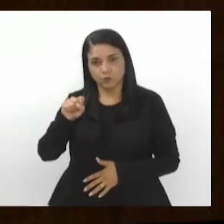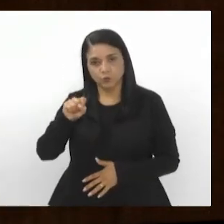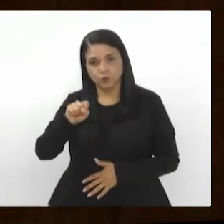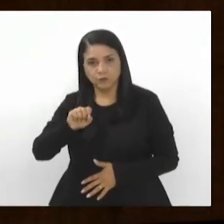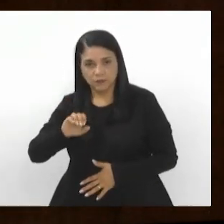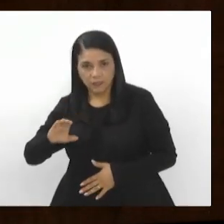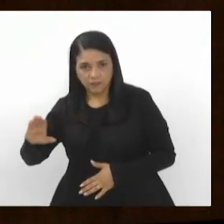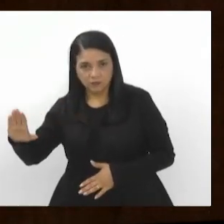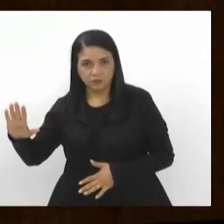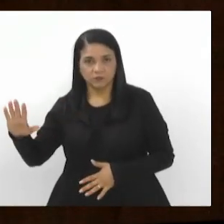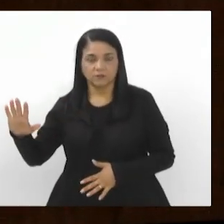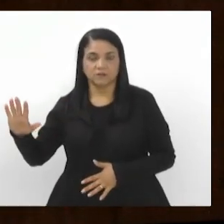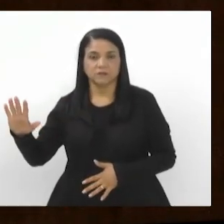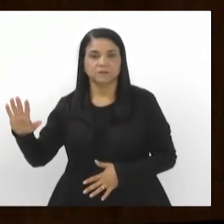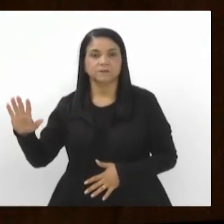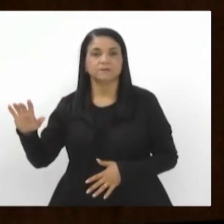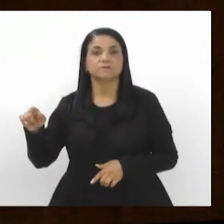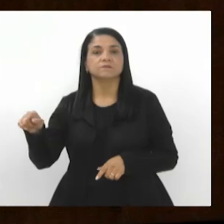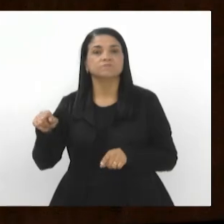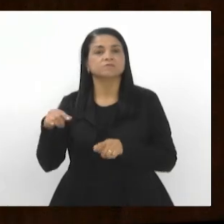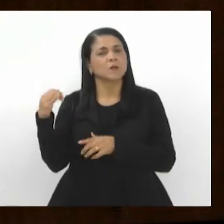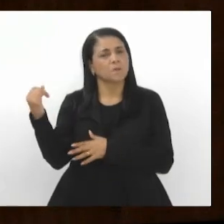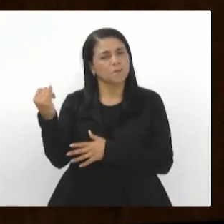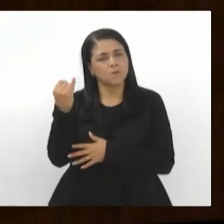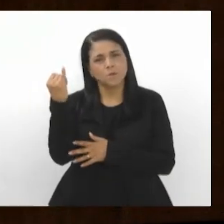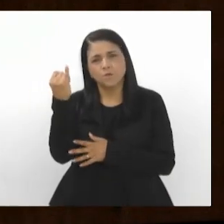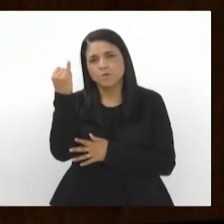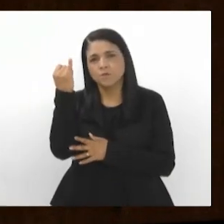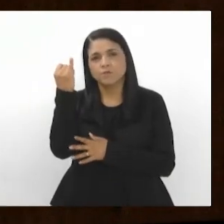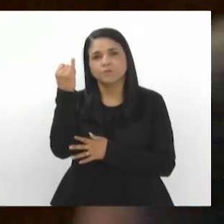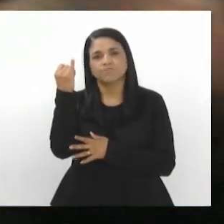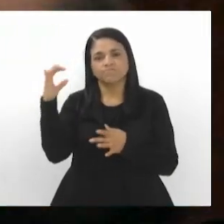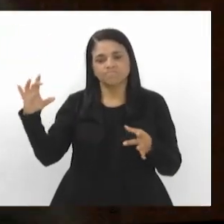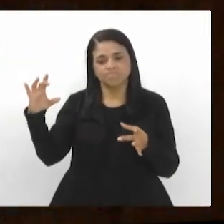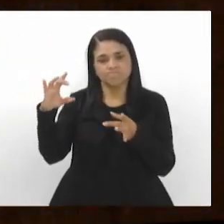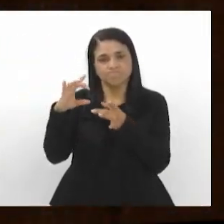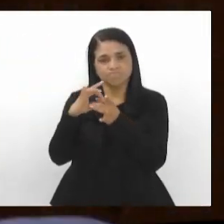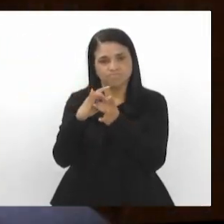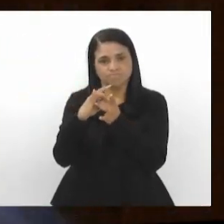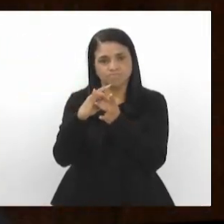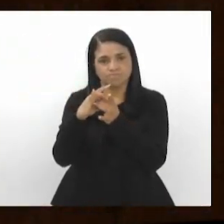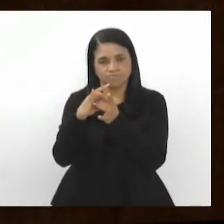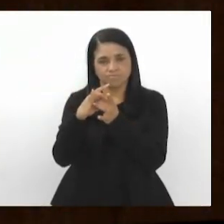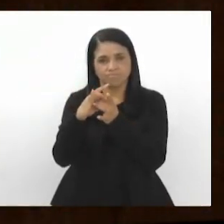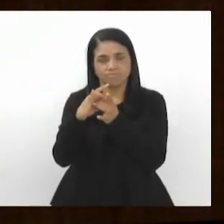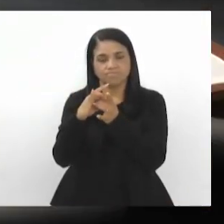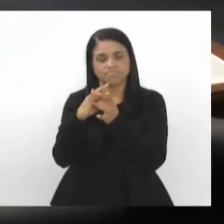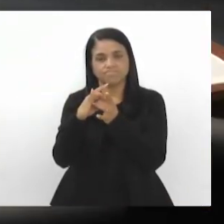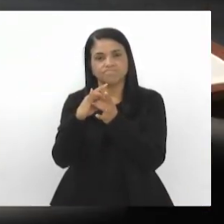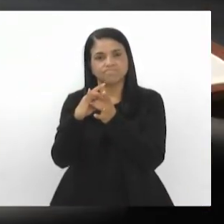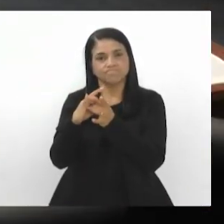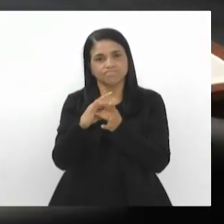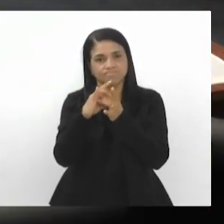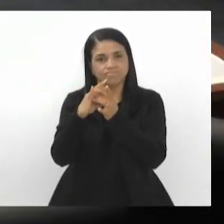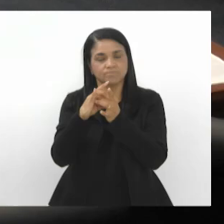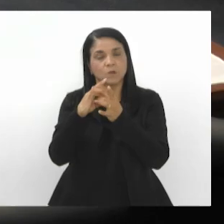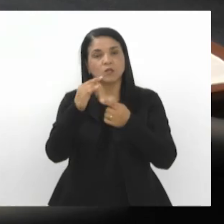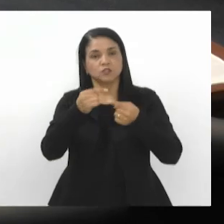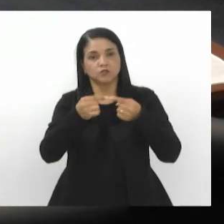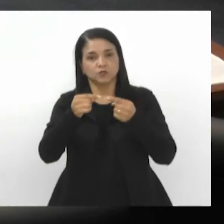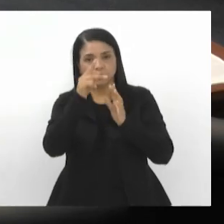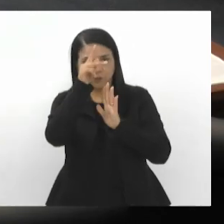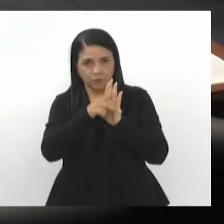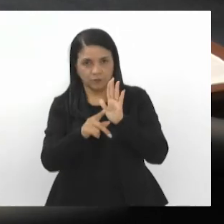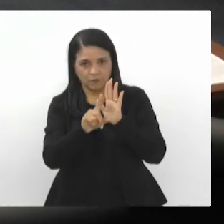né, porque também foi importante essa unidade em torno desse projeto. E